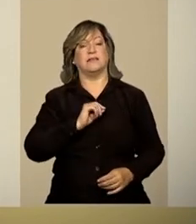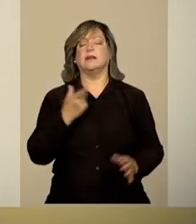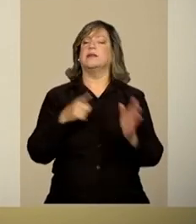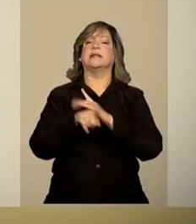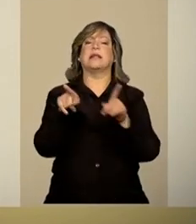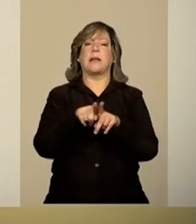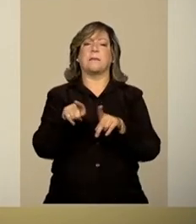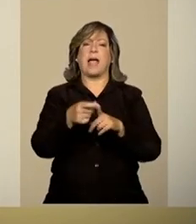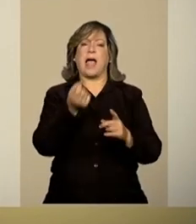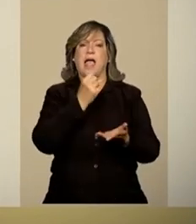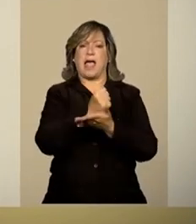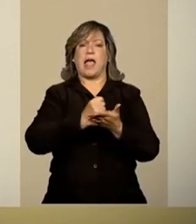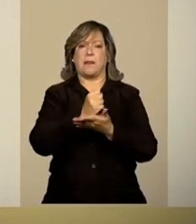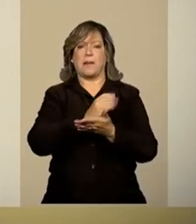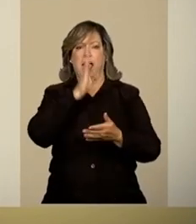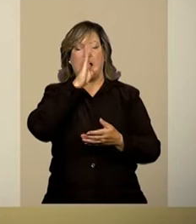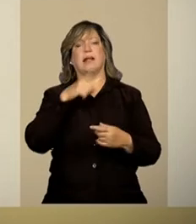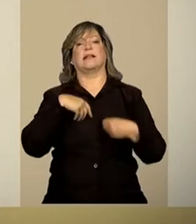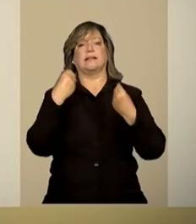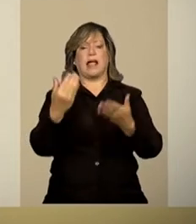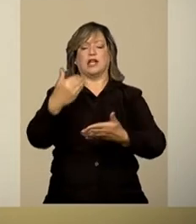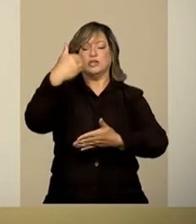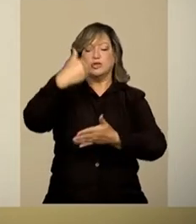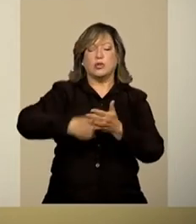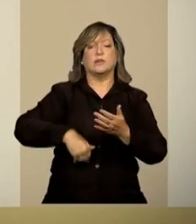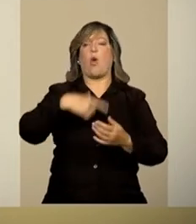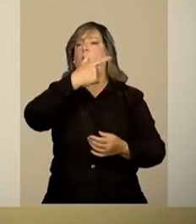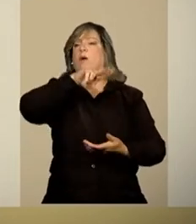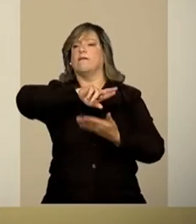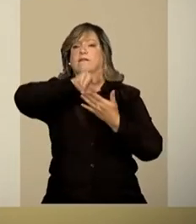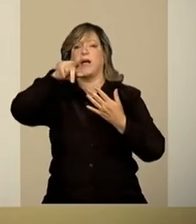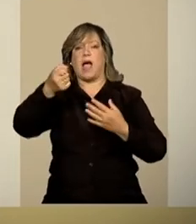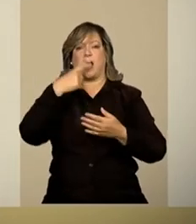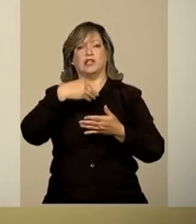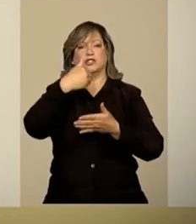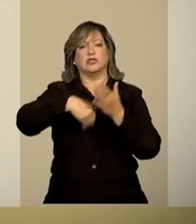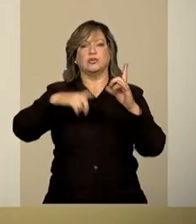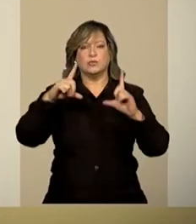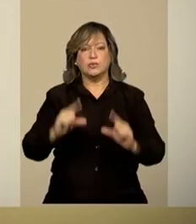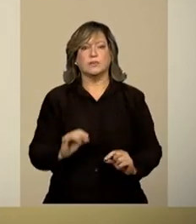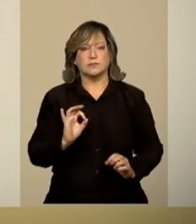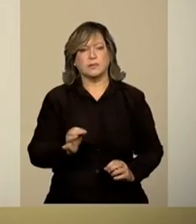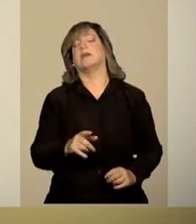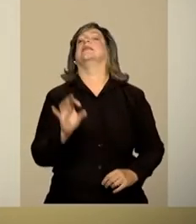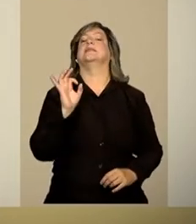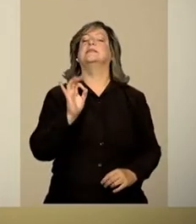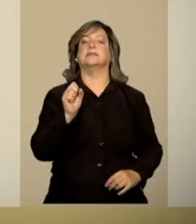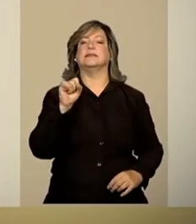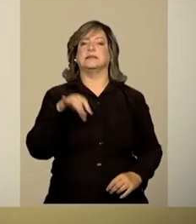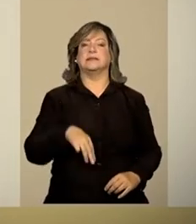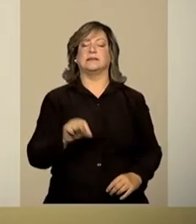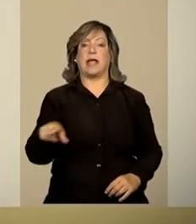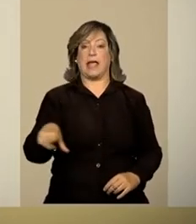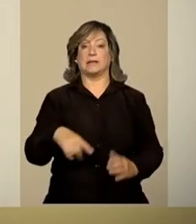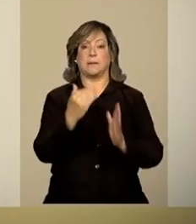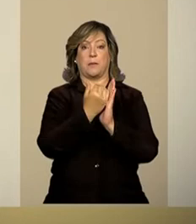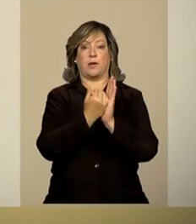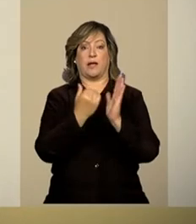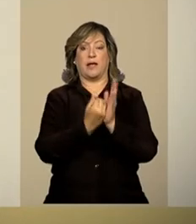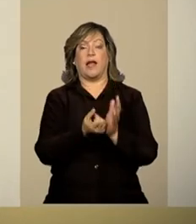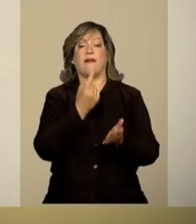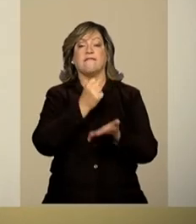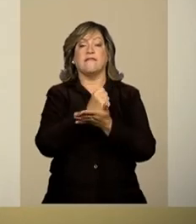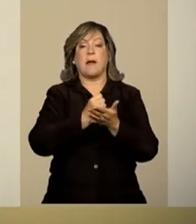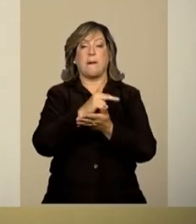Remédios de graça o governo também dá desconto em vários outros medicamentos né É sim no programa Farmácia Popular nós